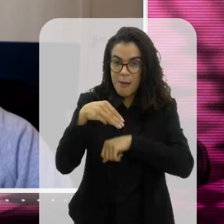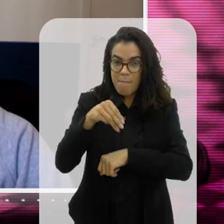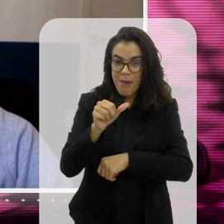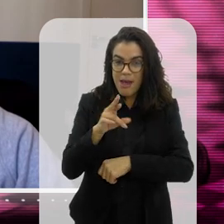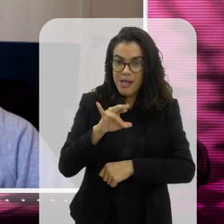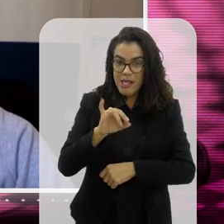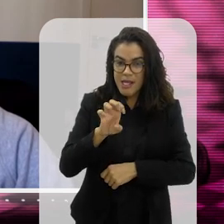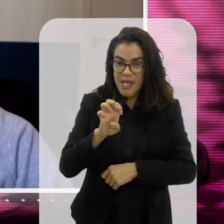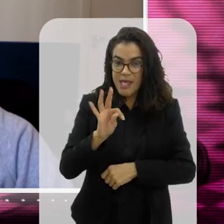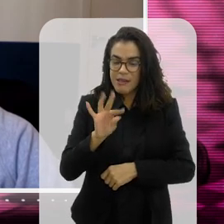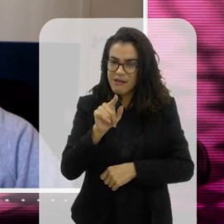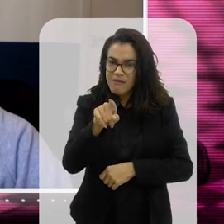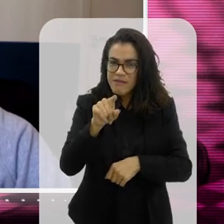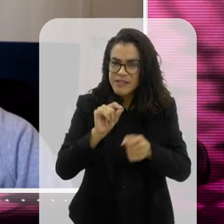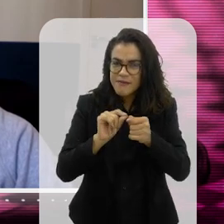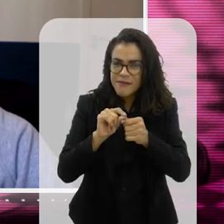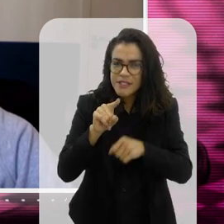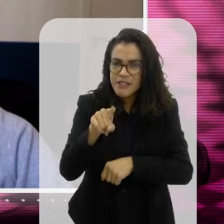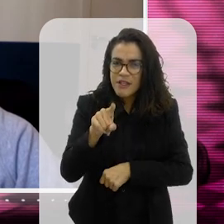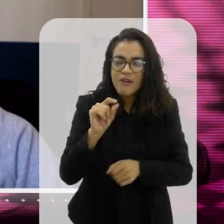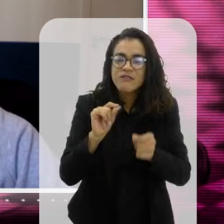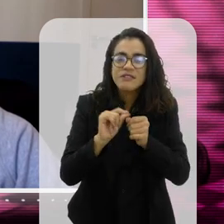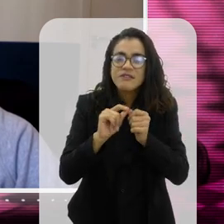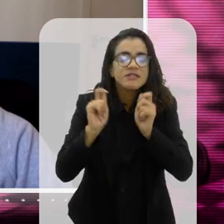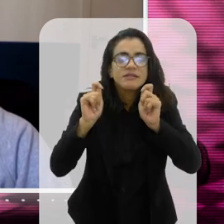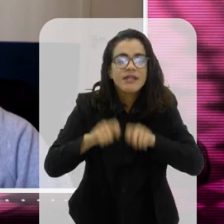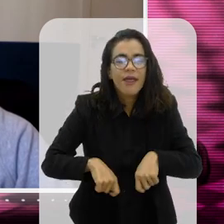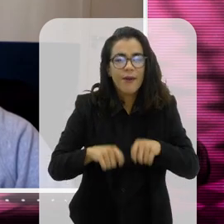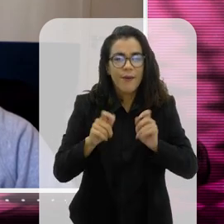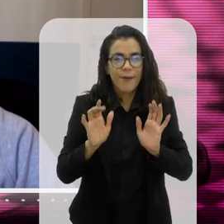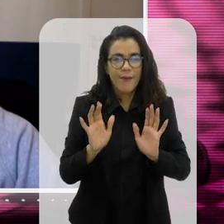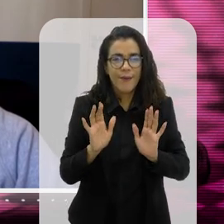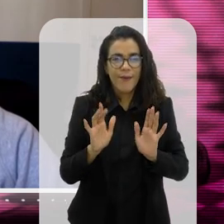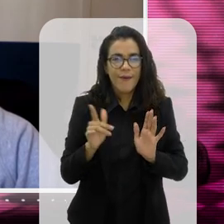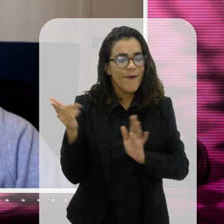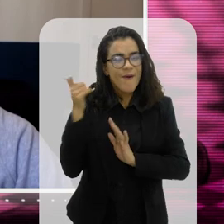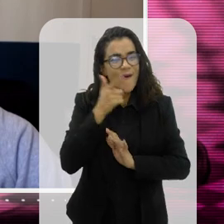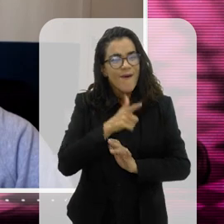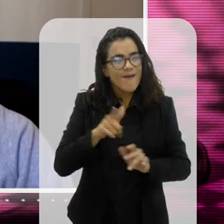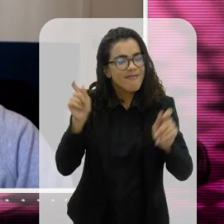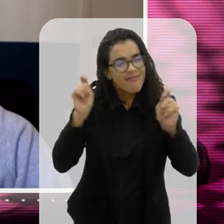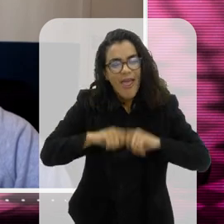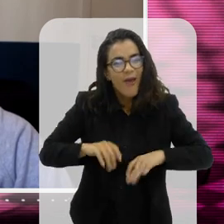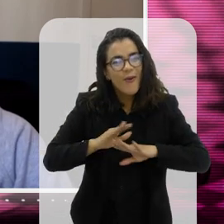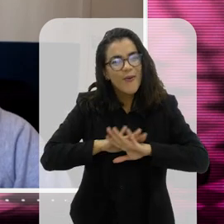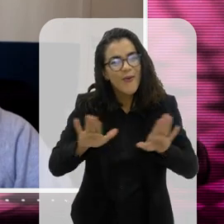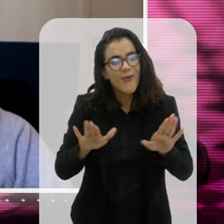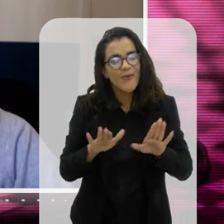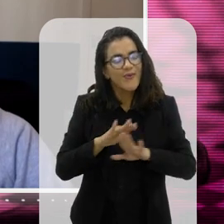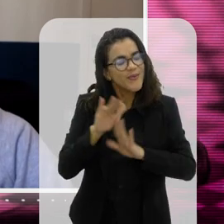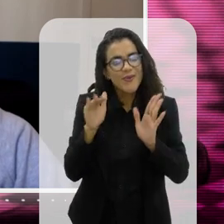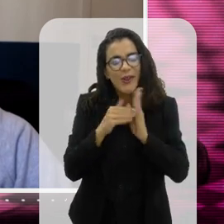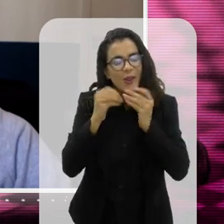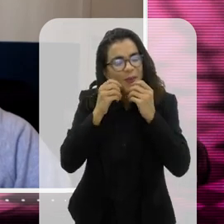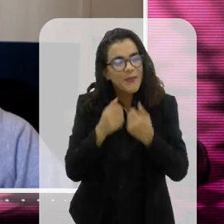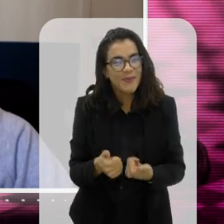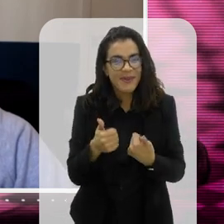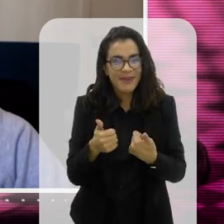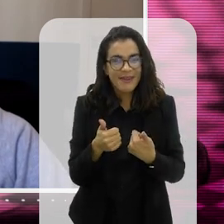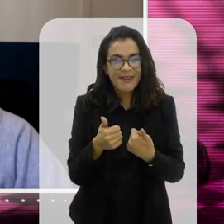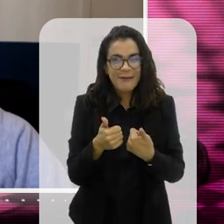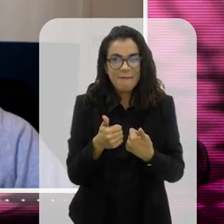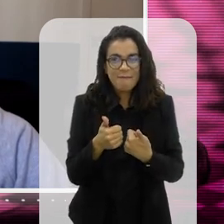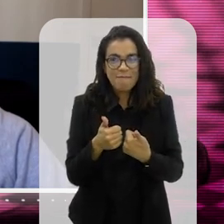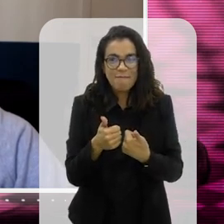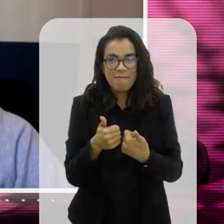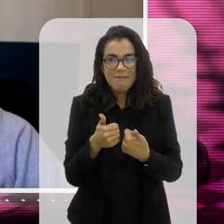mãe chegou e falou para mim e falou: Marieta, sabe o que você fez? Você fez o que deu. Você fez o que deu e tá tudo E bem. tá tudo